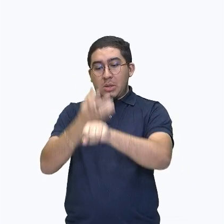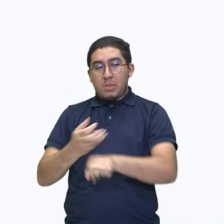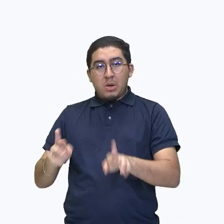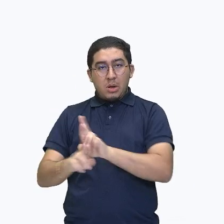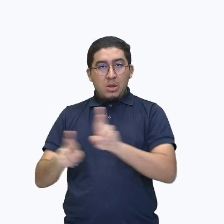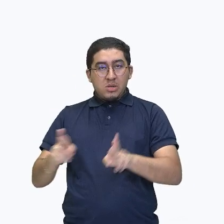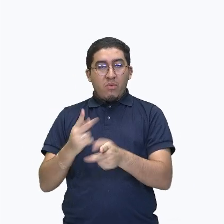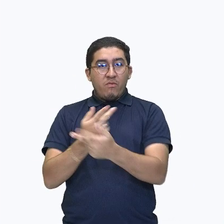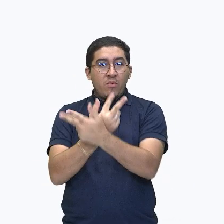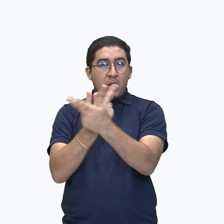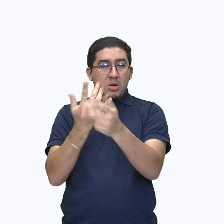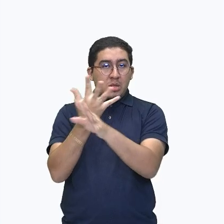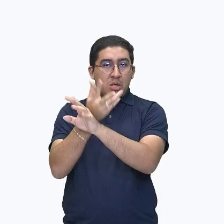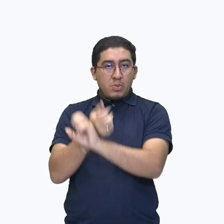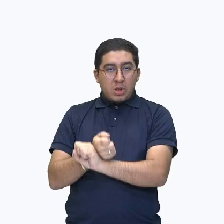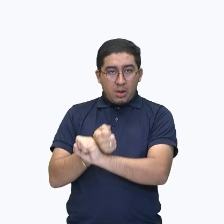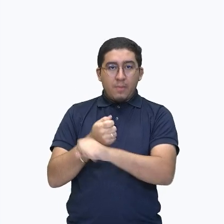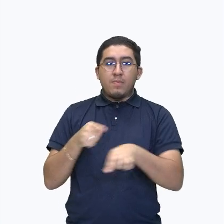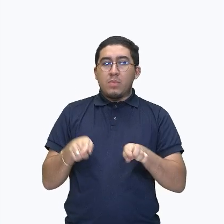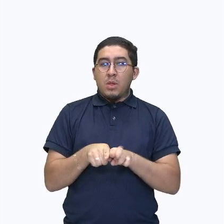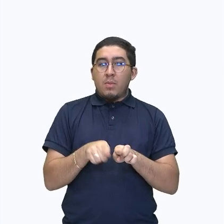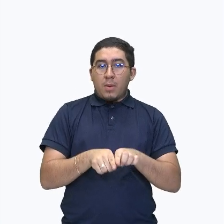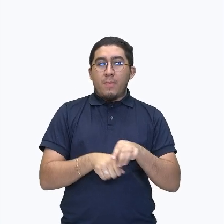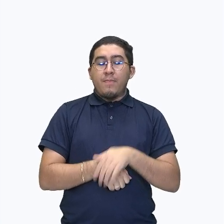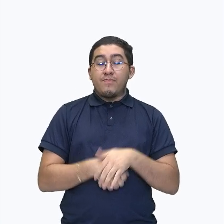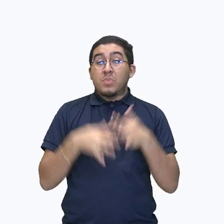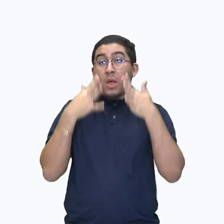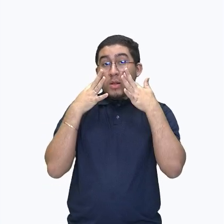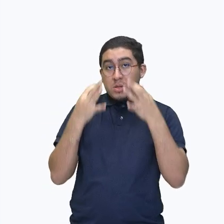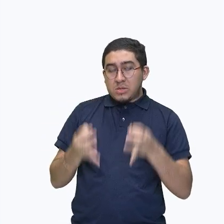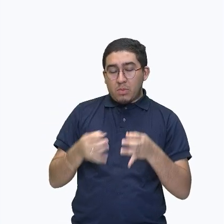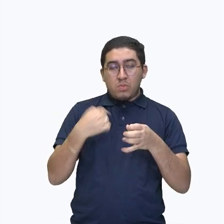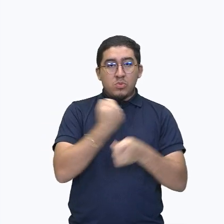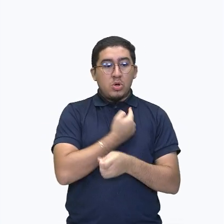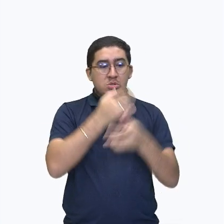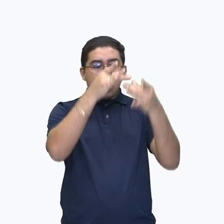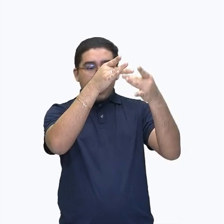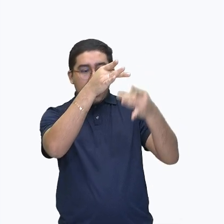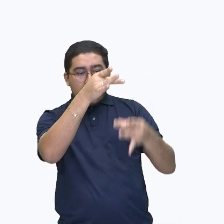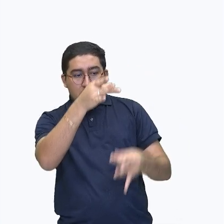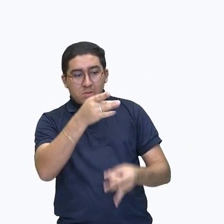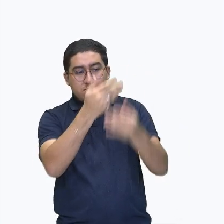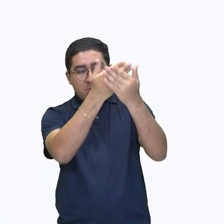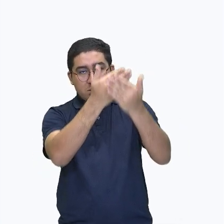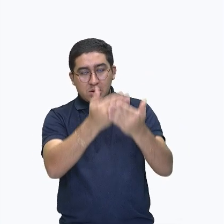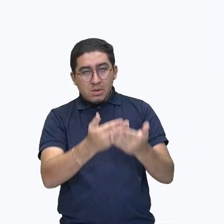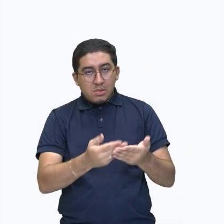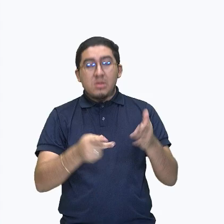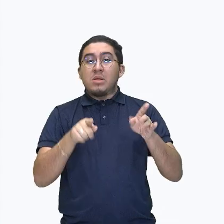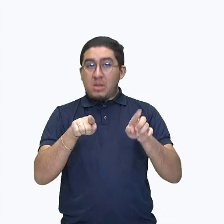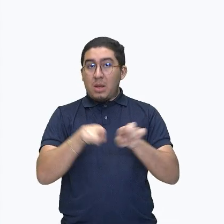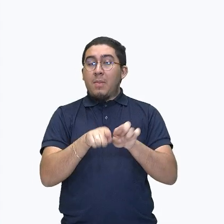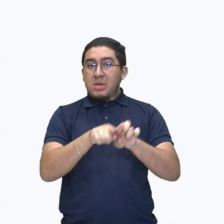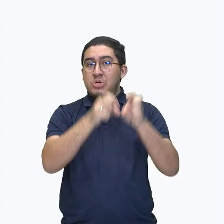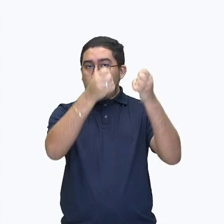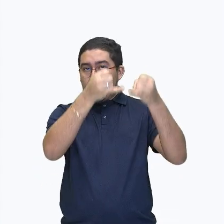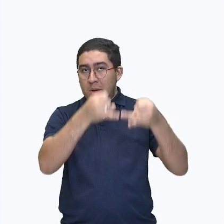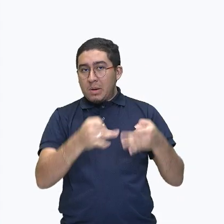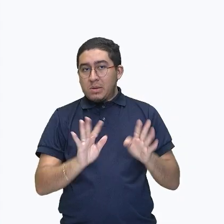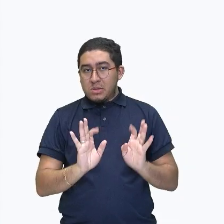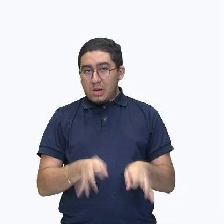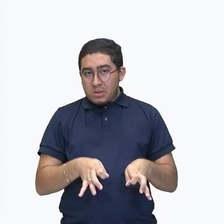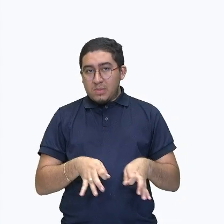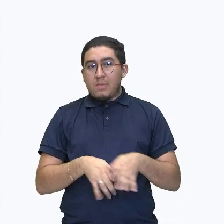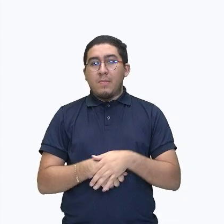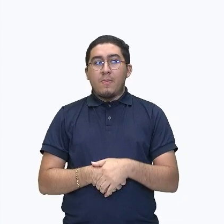Então, professores, muita atenção, que nós vamos explicar cada minuto desse, cada momento desse, e vocês têm que estar muito atentos,